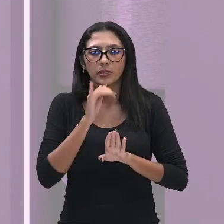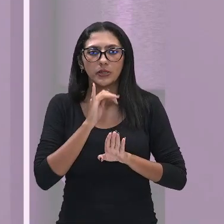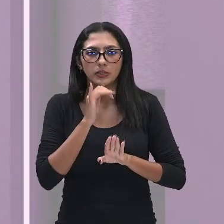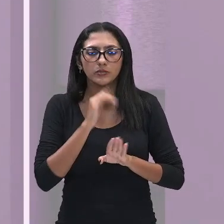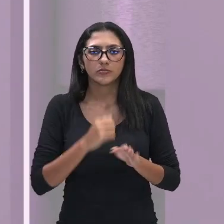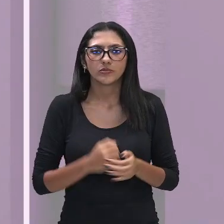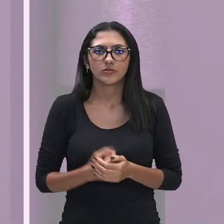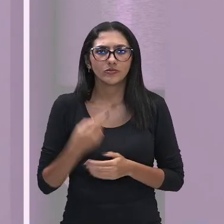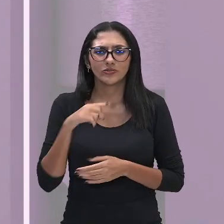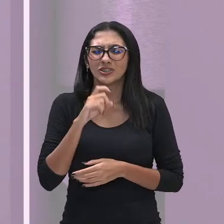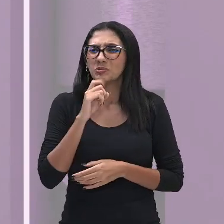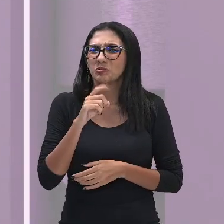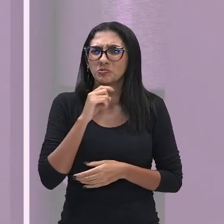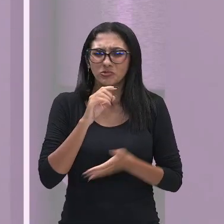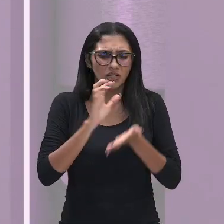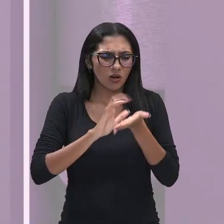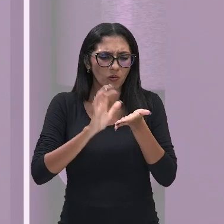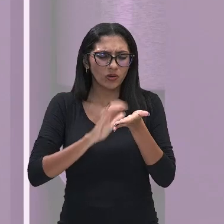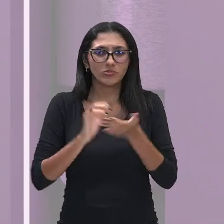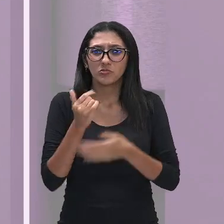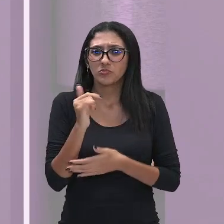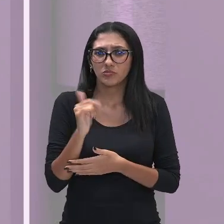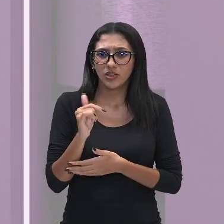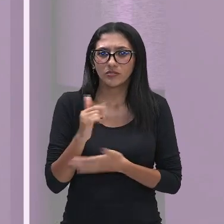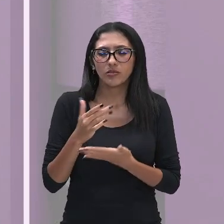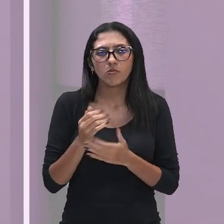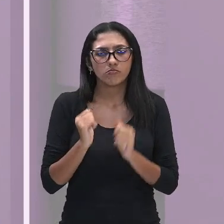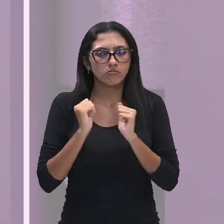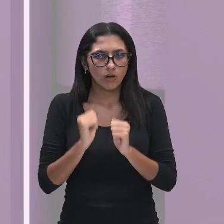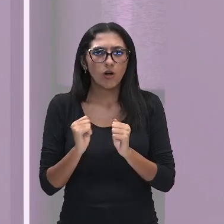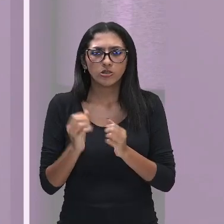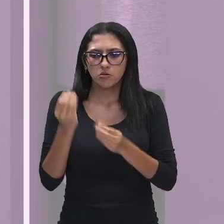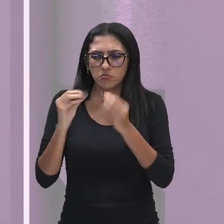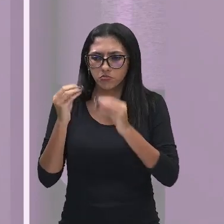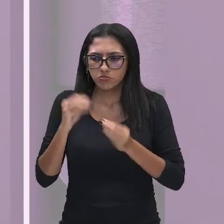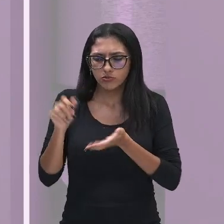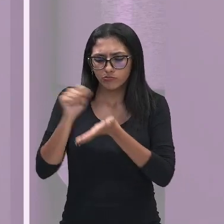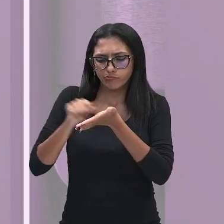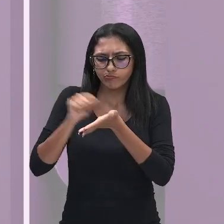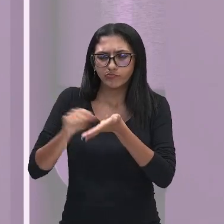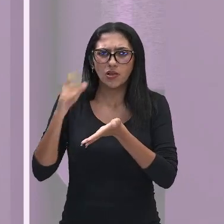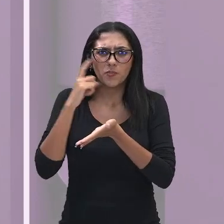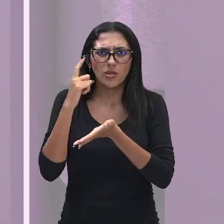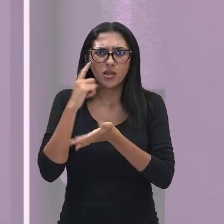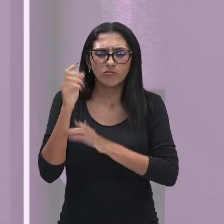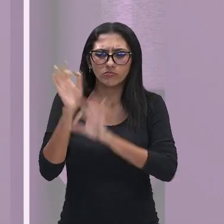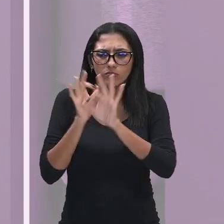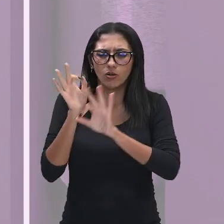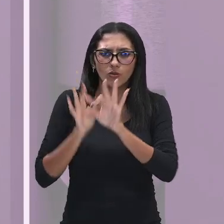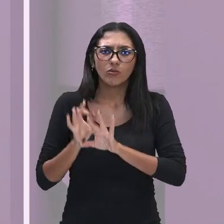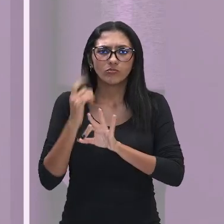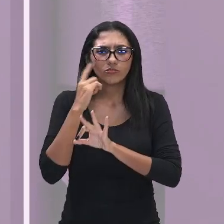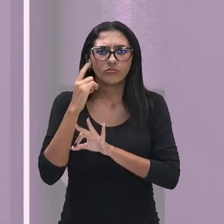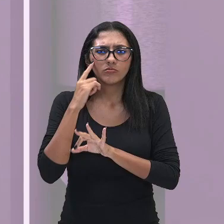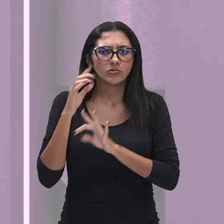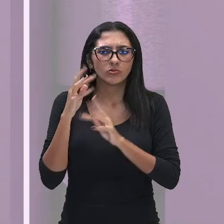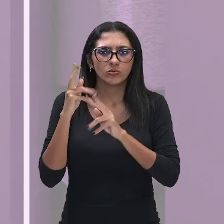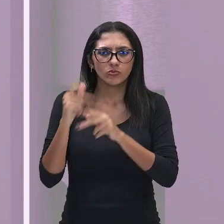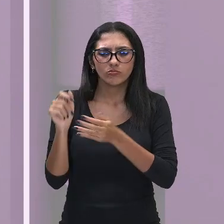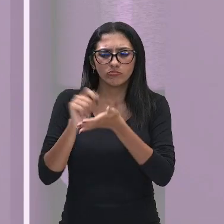também você não tiver calculadora, nada te impede de pegar a mãozinha aí e resolver tudinho, tá bom?